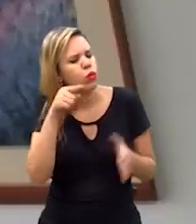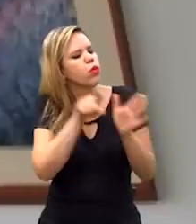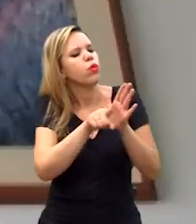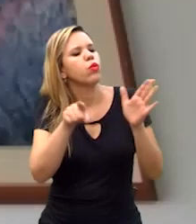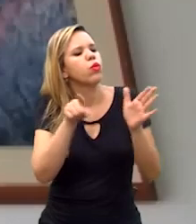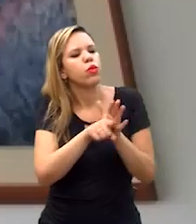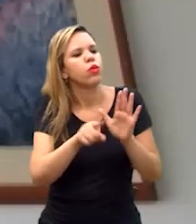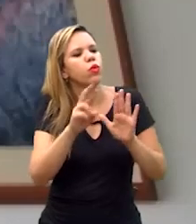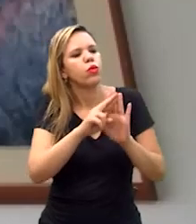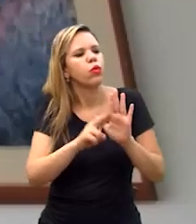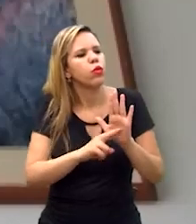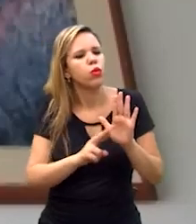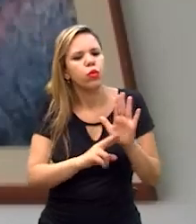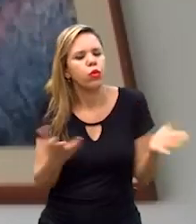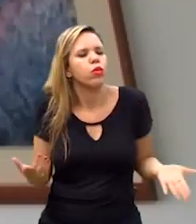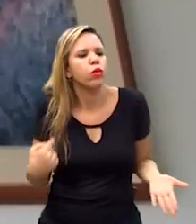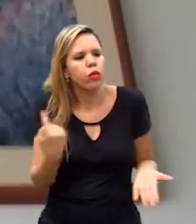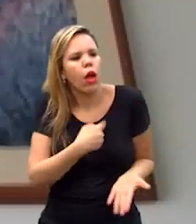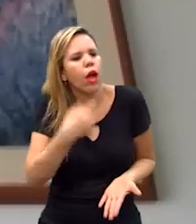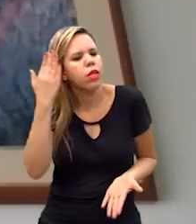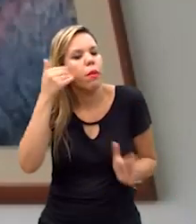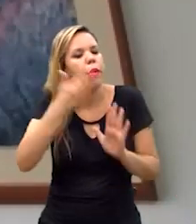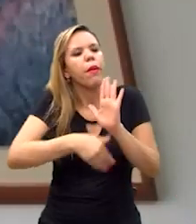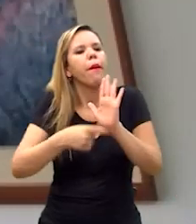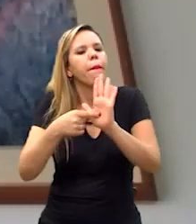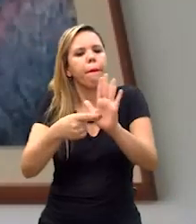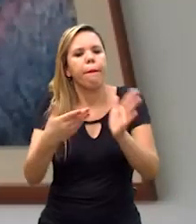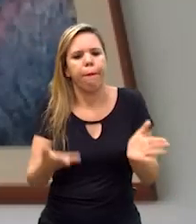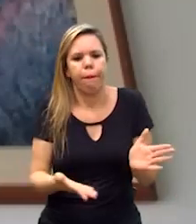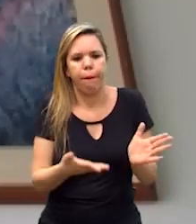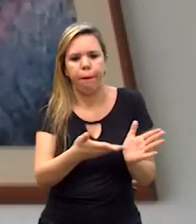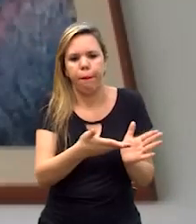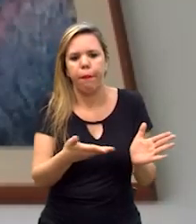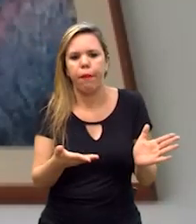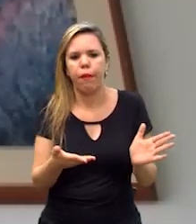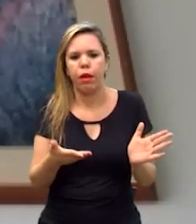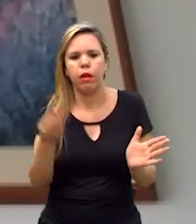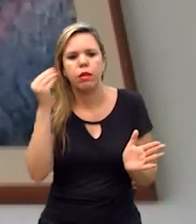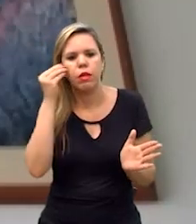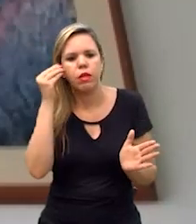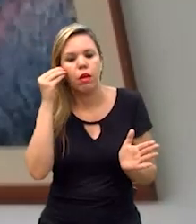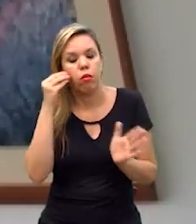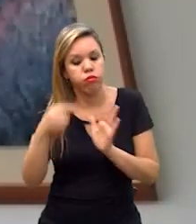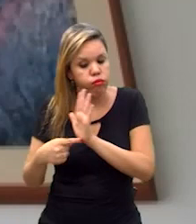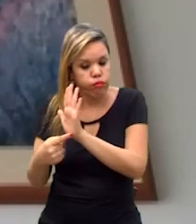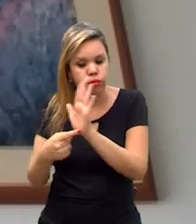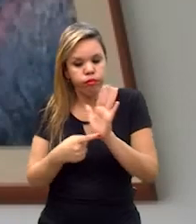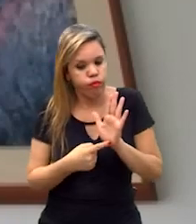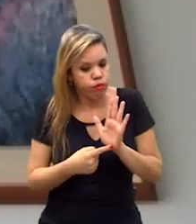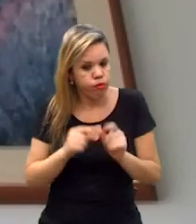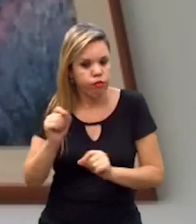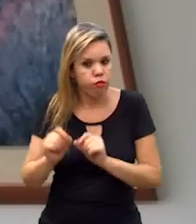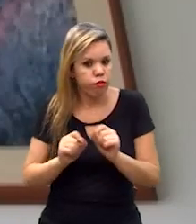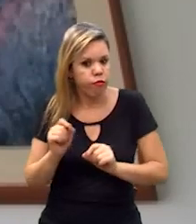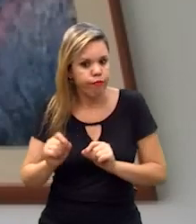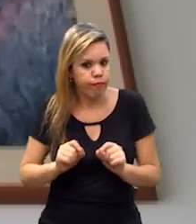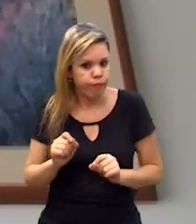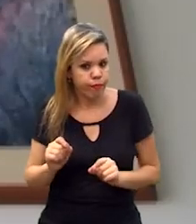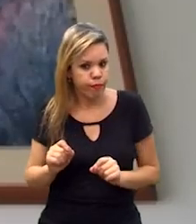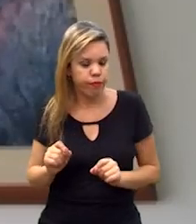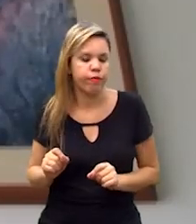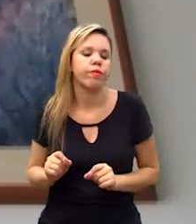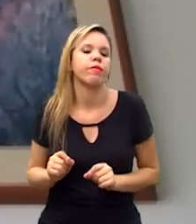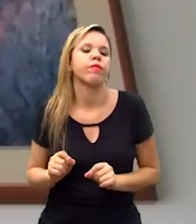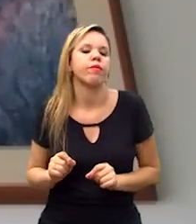Nós questionamos os protocolos que foram apresentados, né, e tentamos mostrar